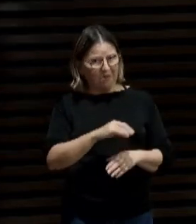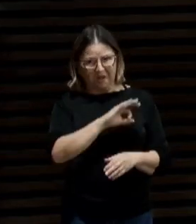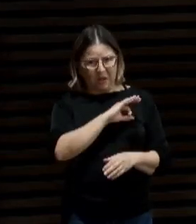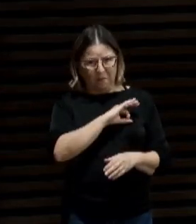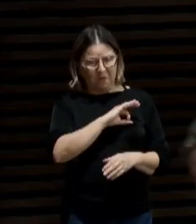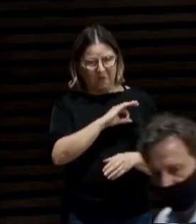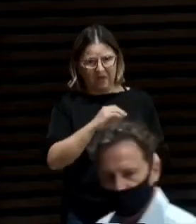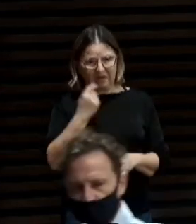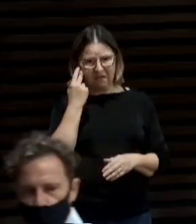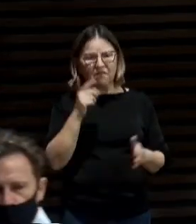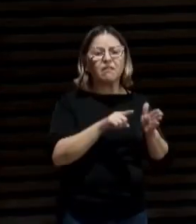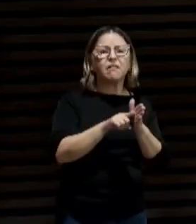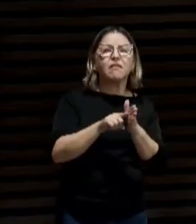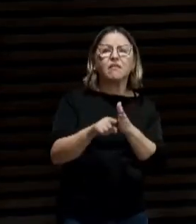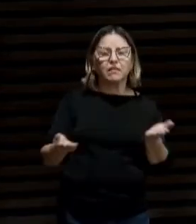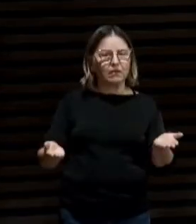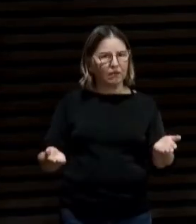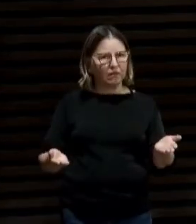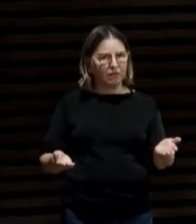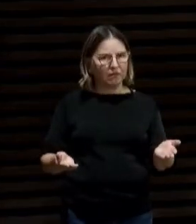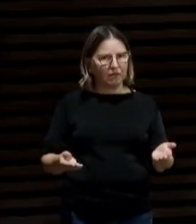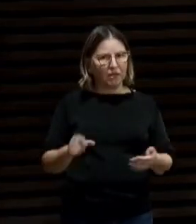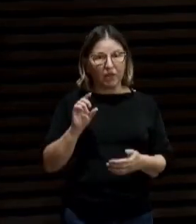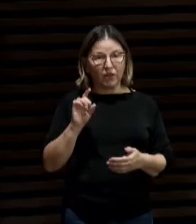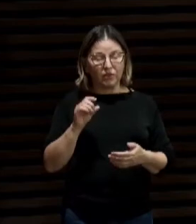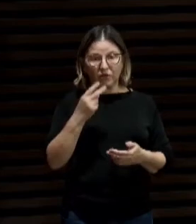O que a gente vê? Corrupção, meus amados.